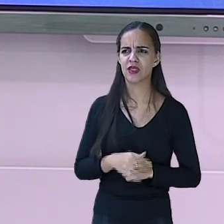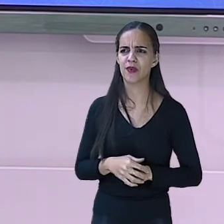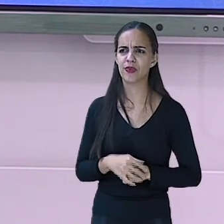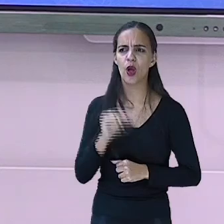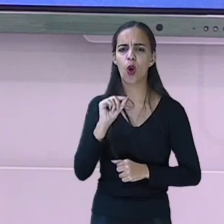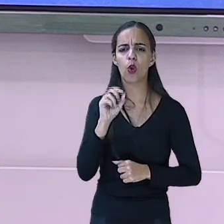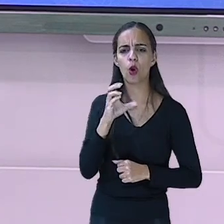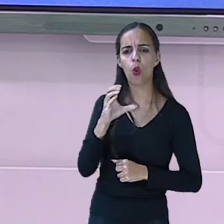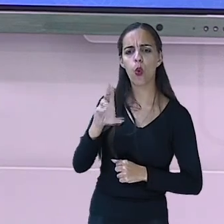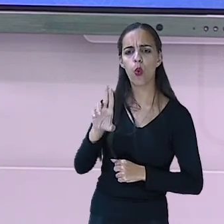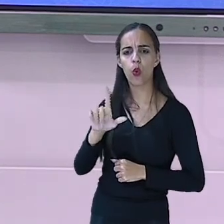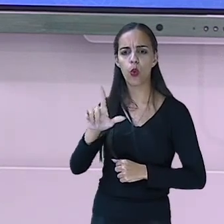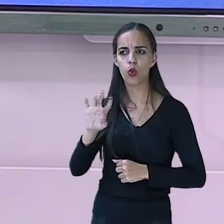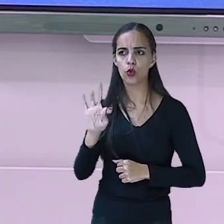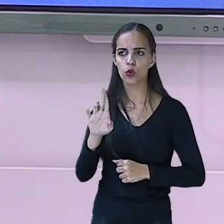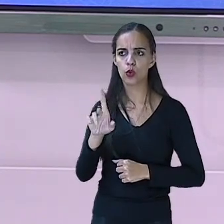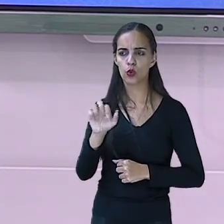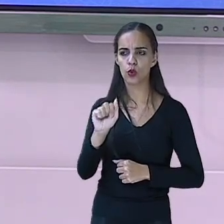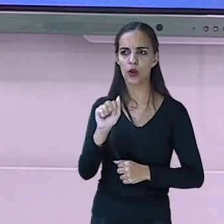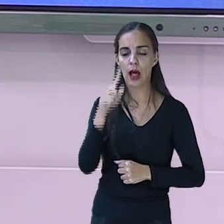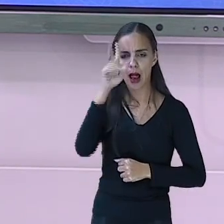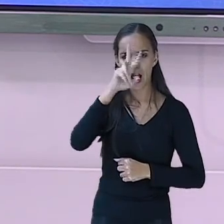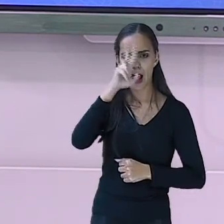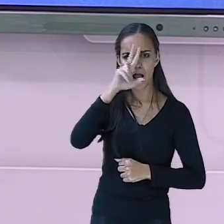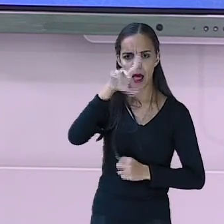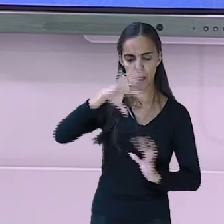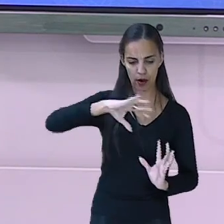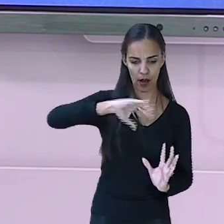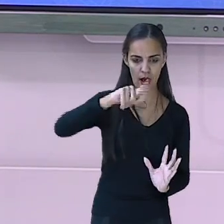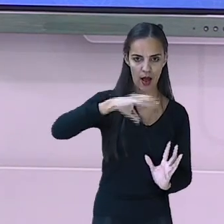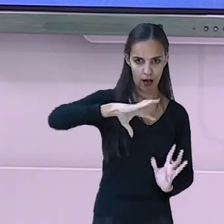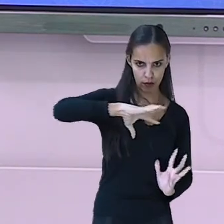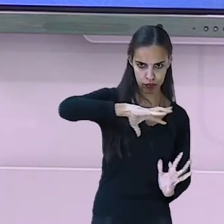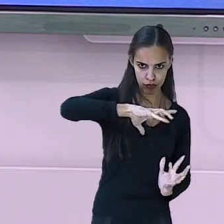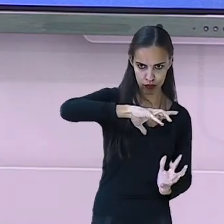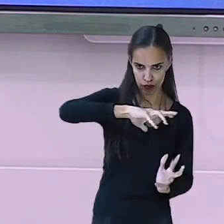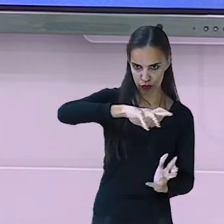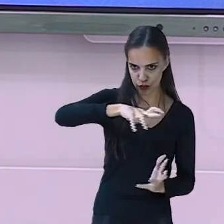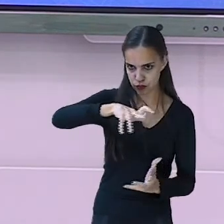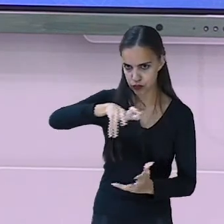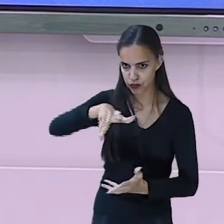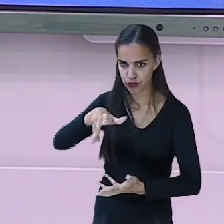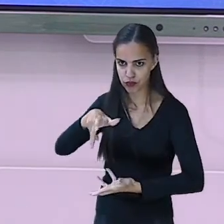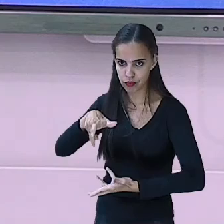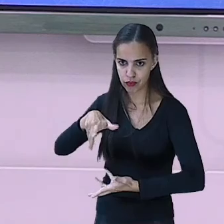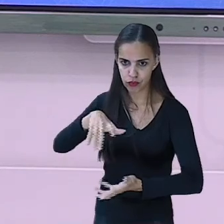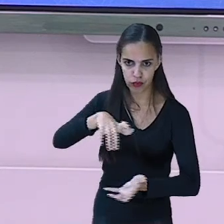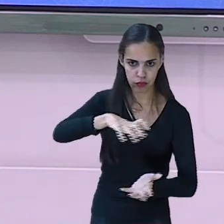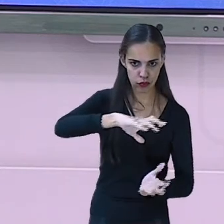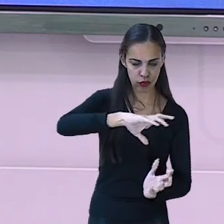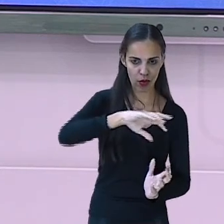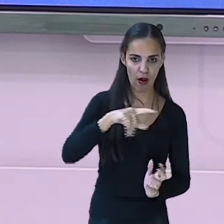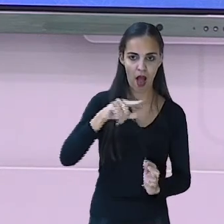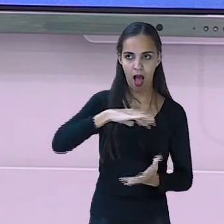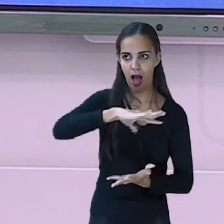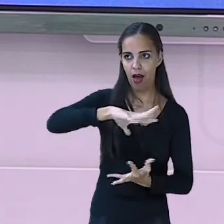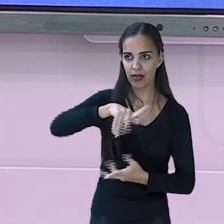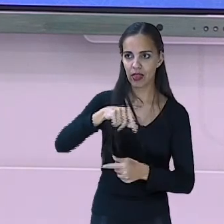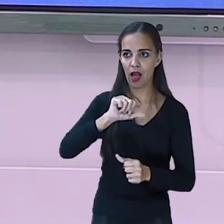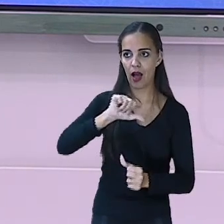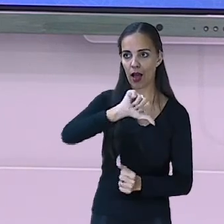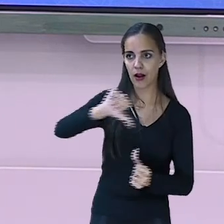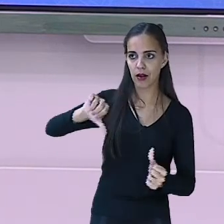movimentos da Terra? Rotação. Rotação de cultura eu planto uma